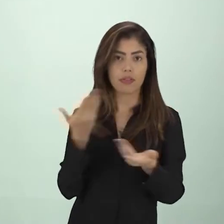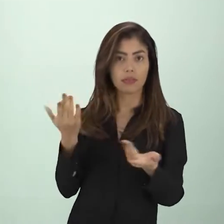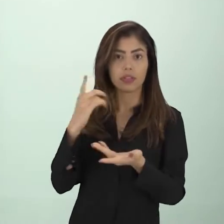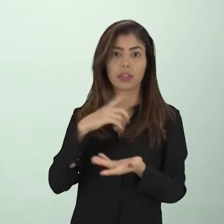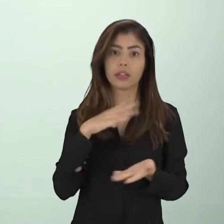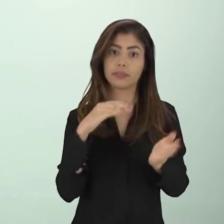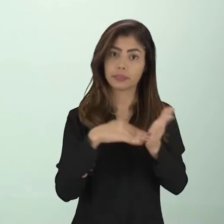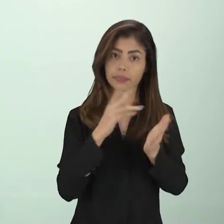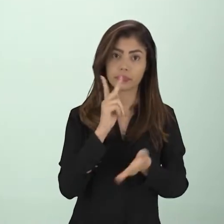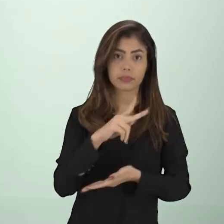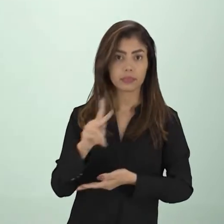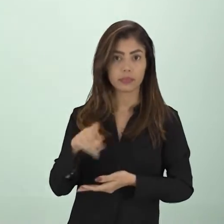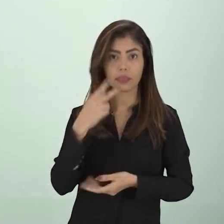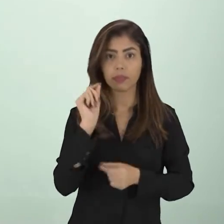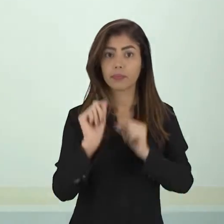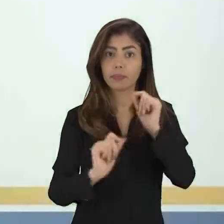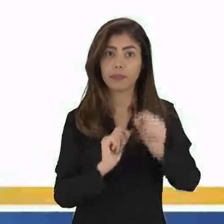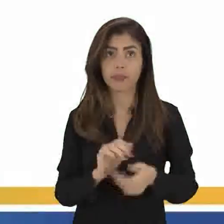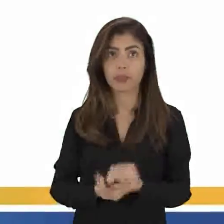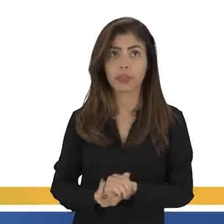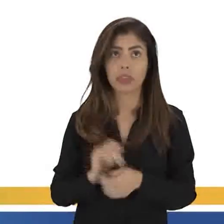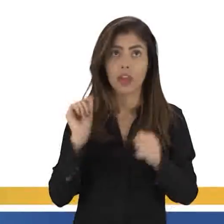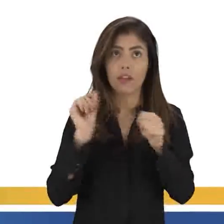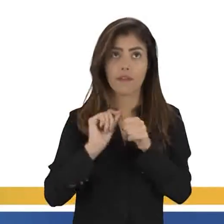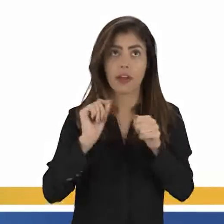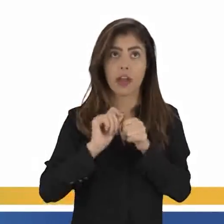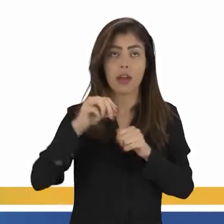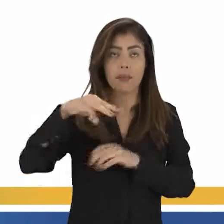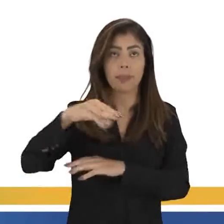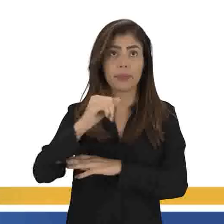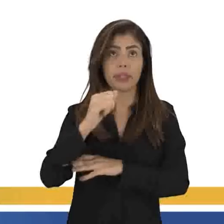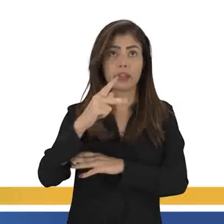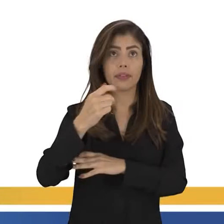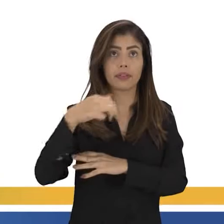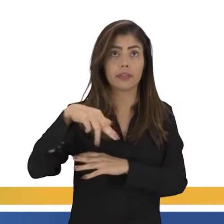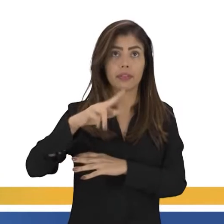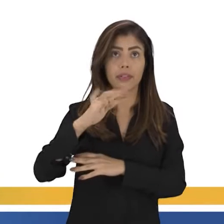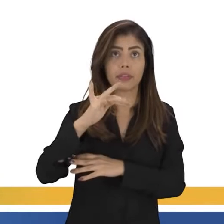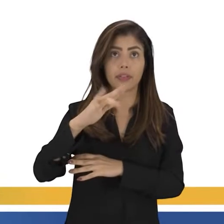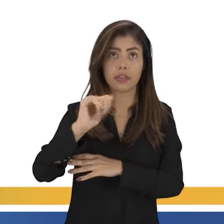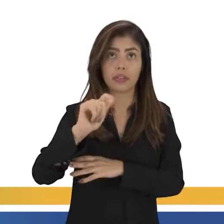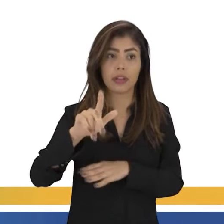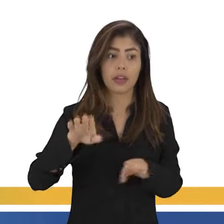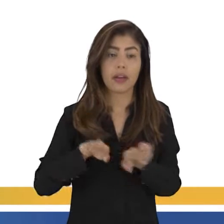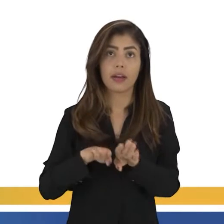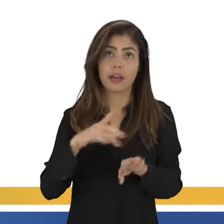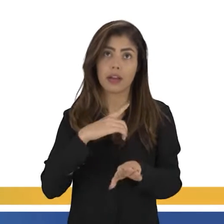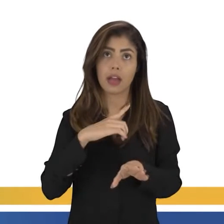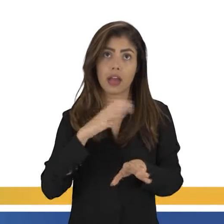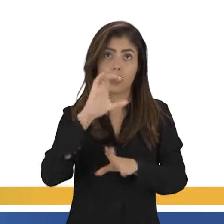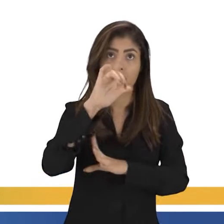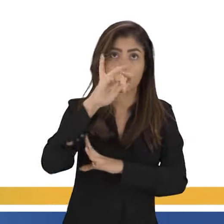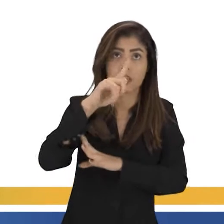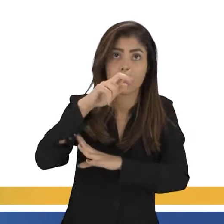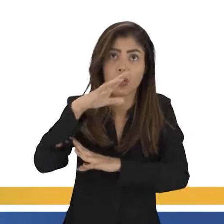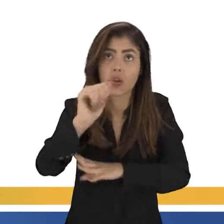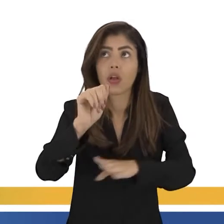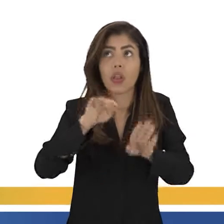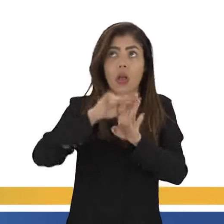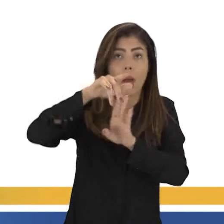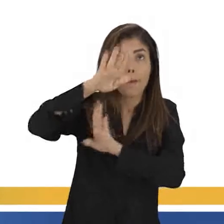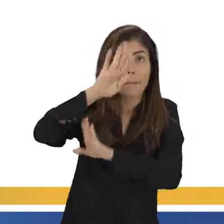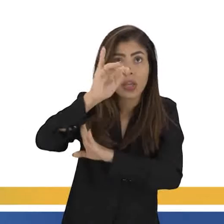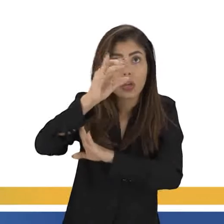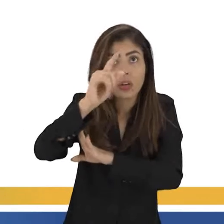com o seu professor, que diz o seguinte, construa um mapa mental de um dos ciclos biogeoquímicos. Então, no caso